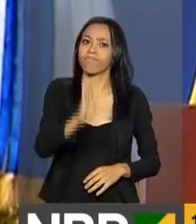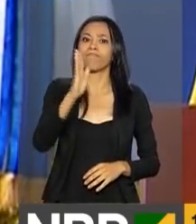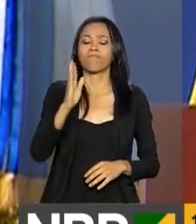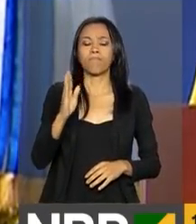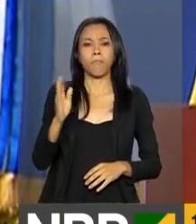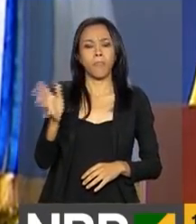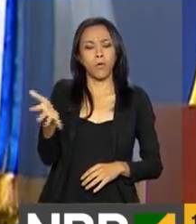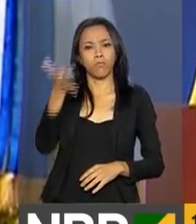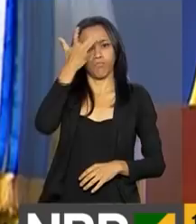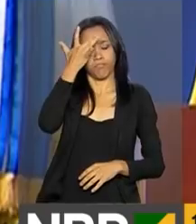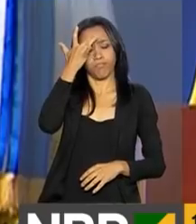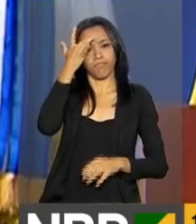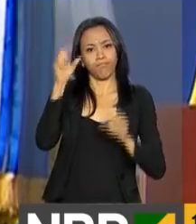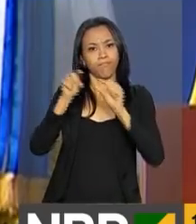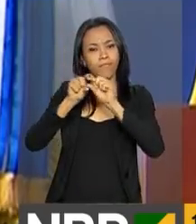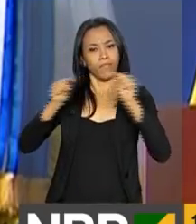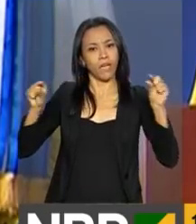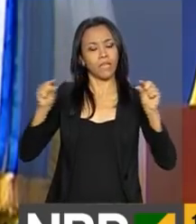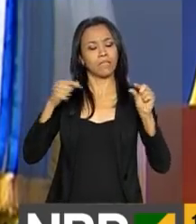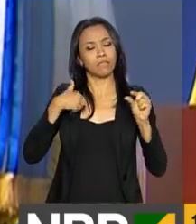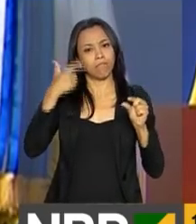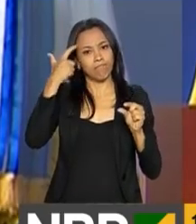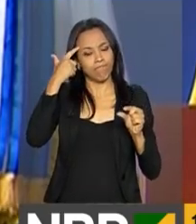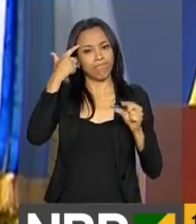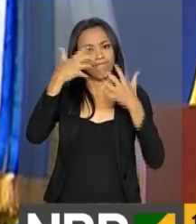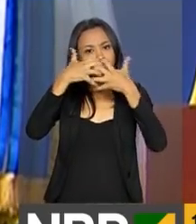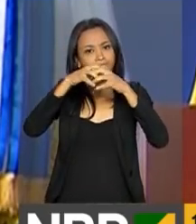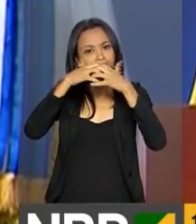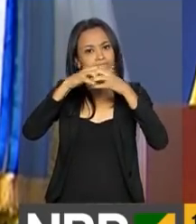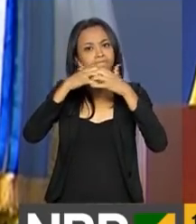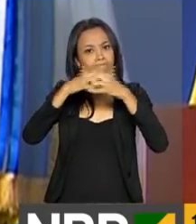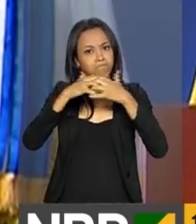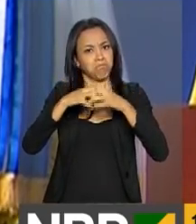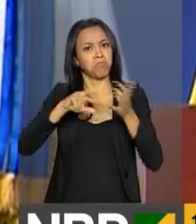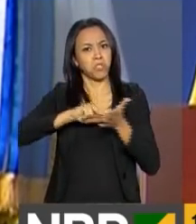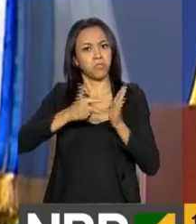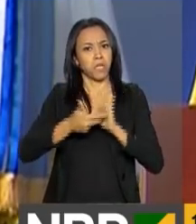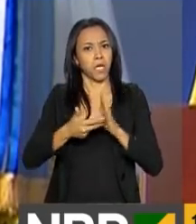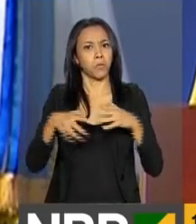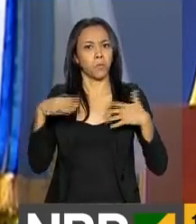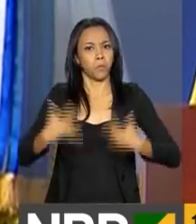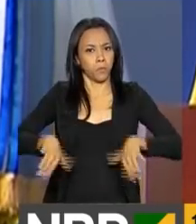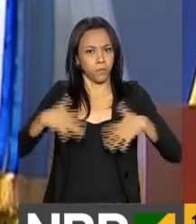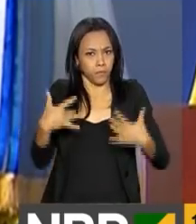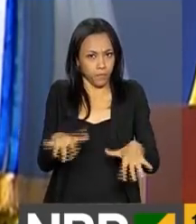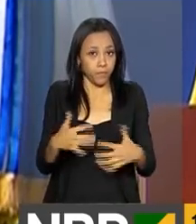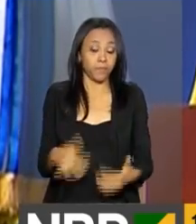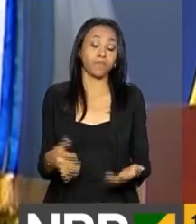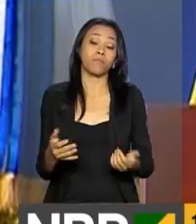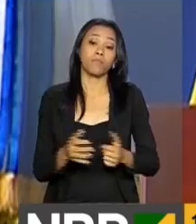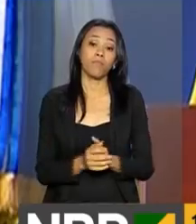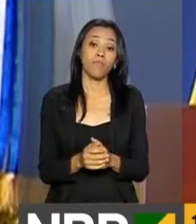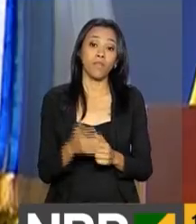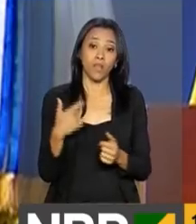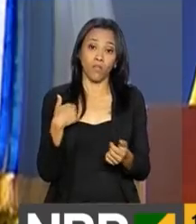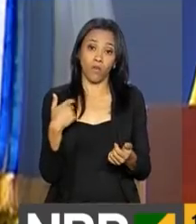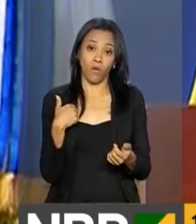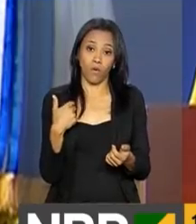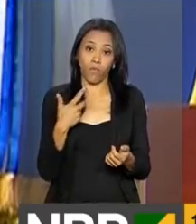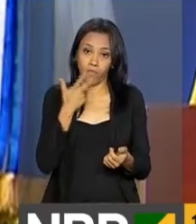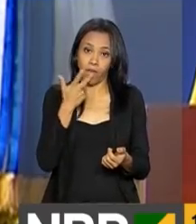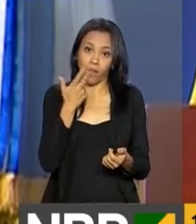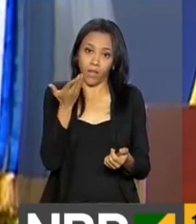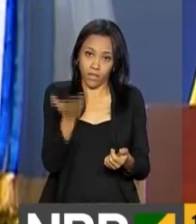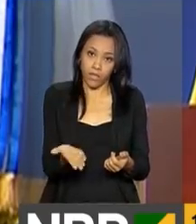com muita significância, com muita certeza. E se me permite, embora eu venha citar a autoria, eu quero